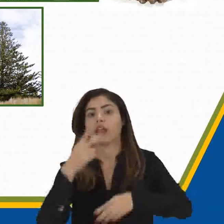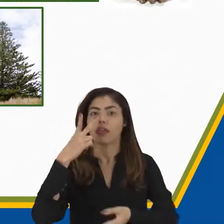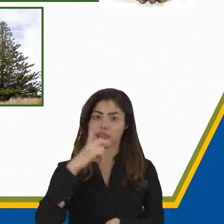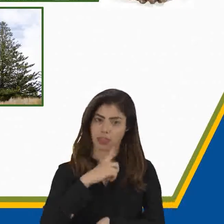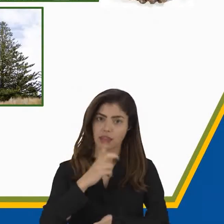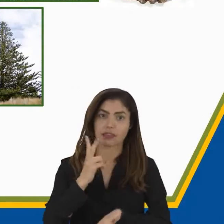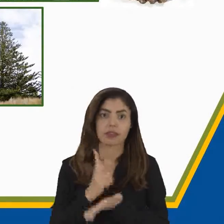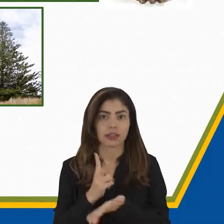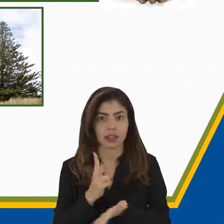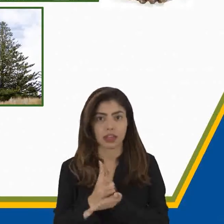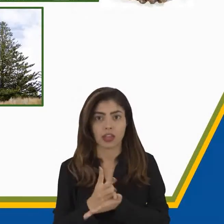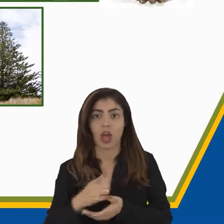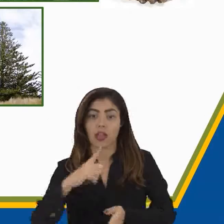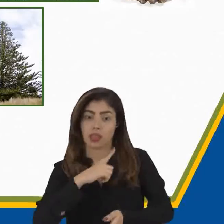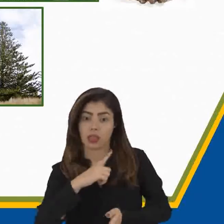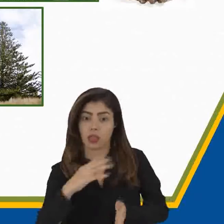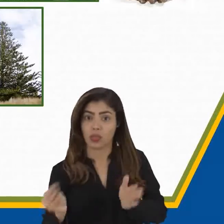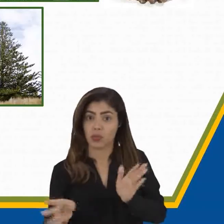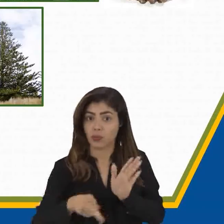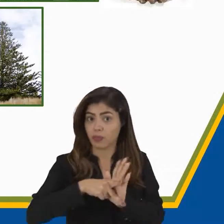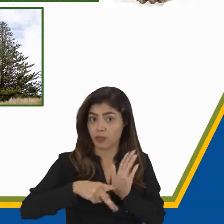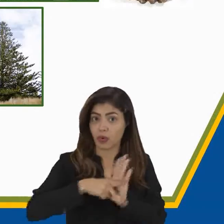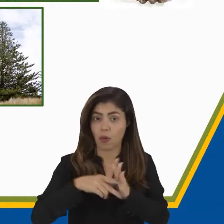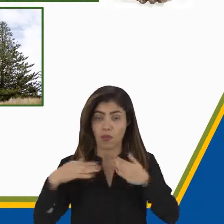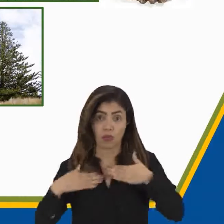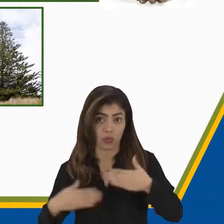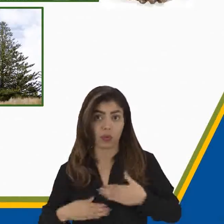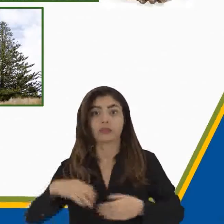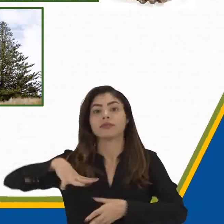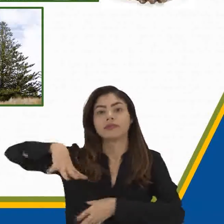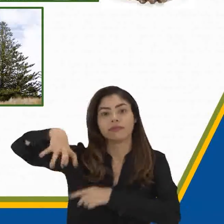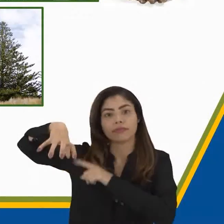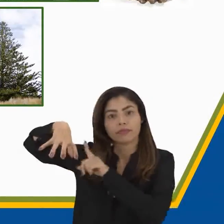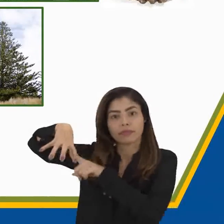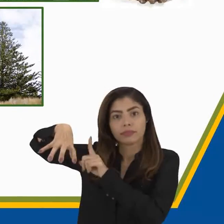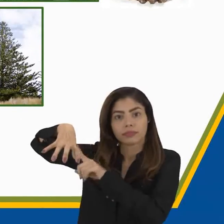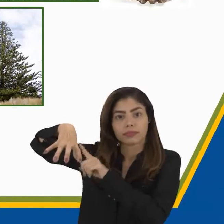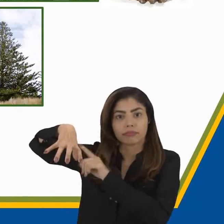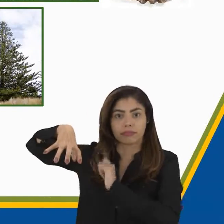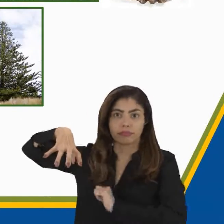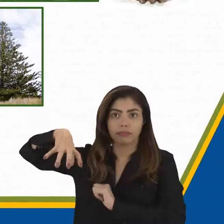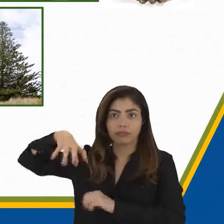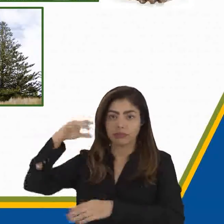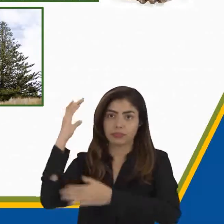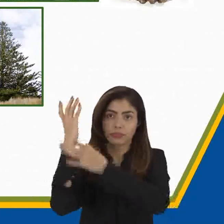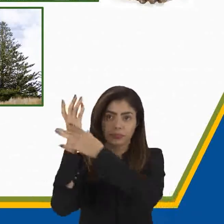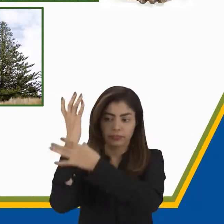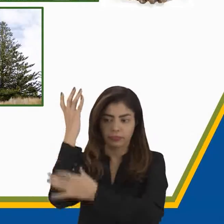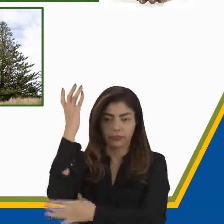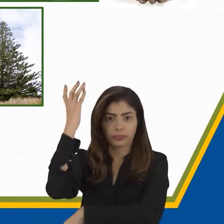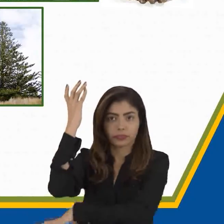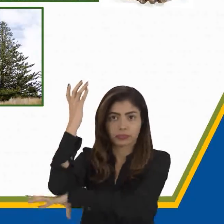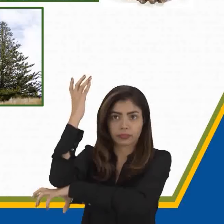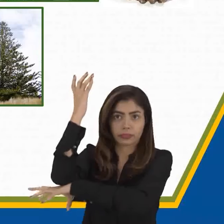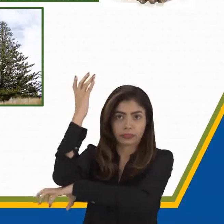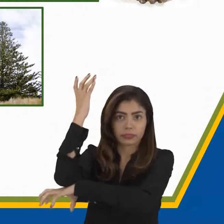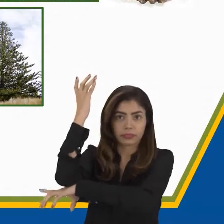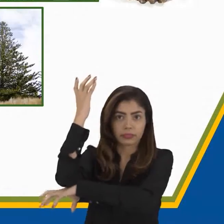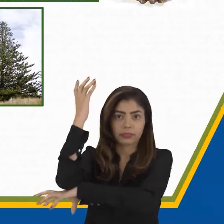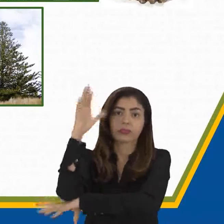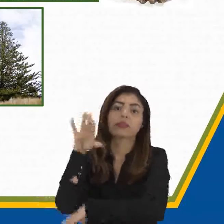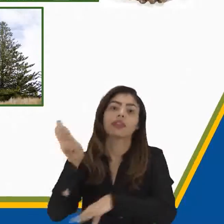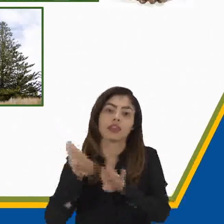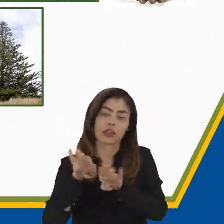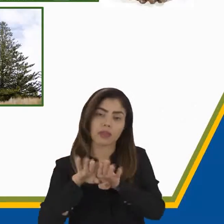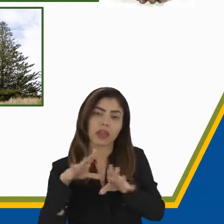fazer com que a água ela transite dentro do corpo da planta. Possuem raiz, caule, folhas e sementes, mas